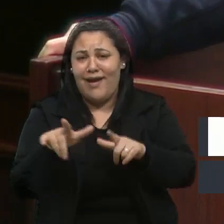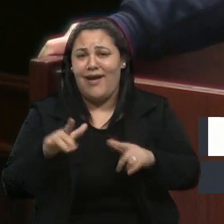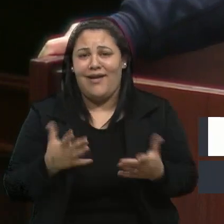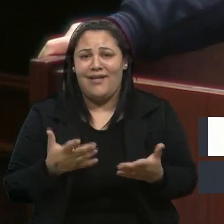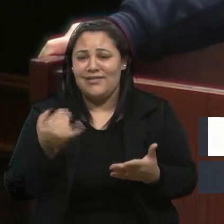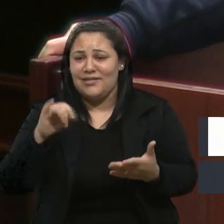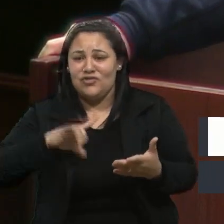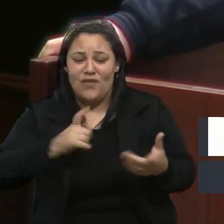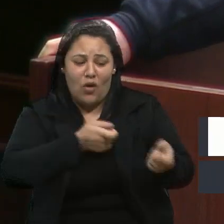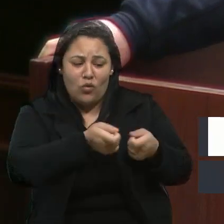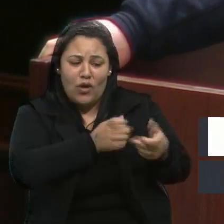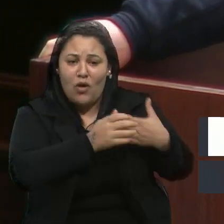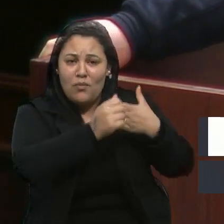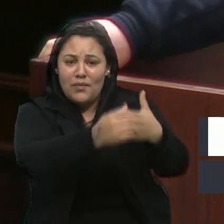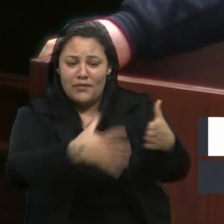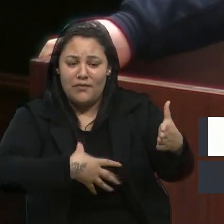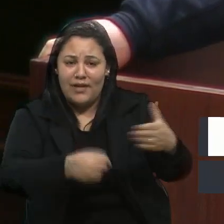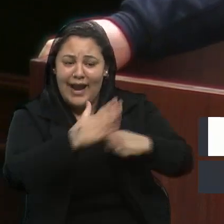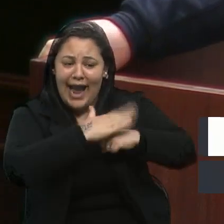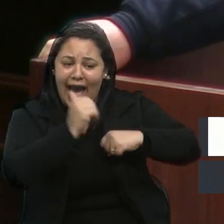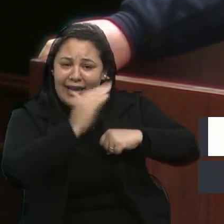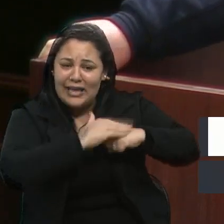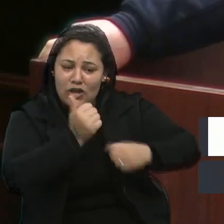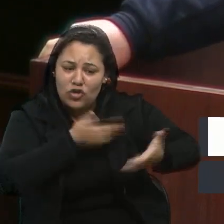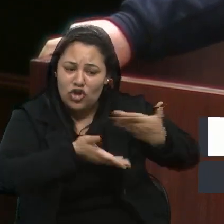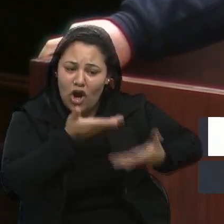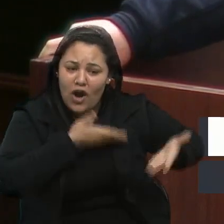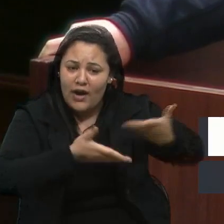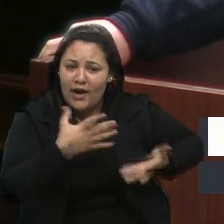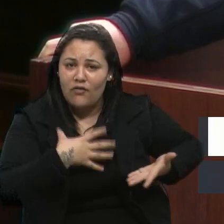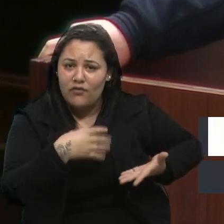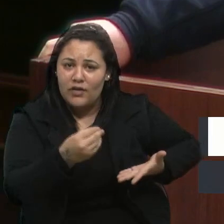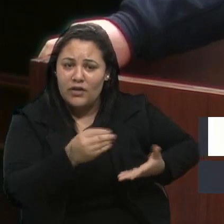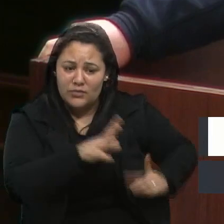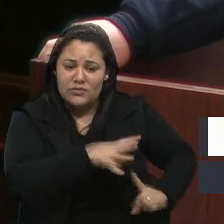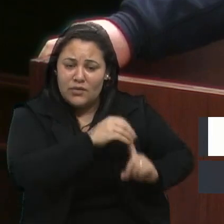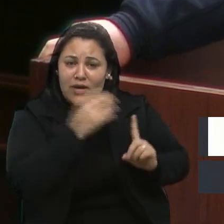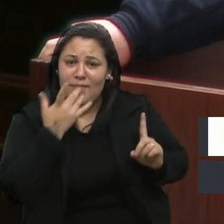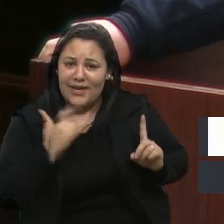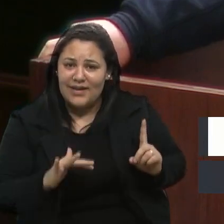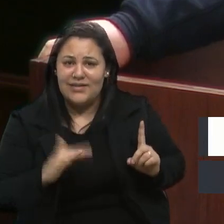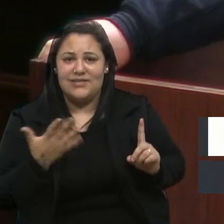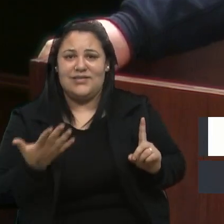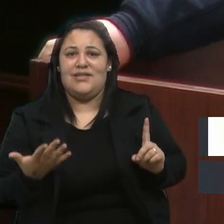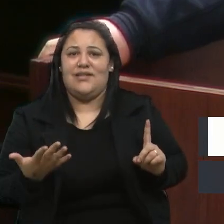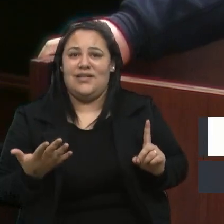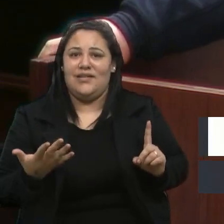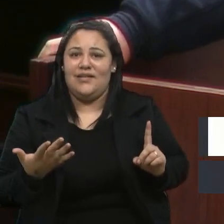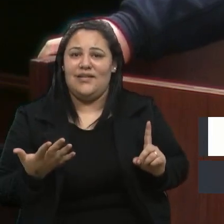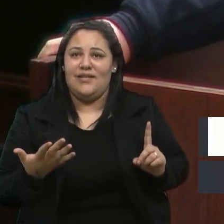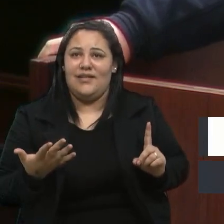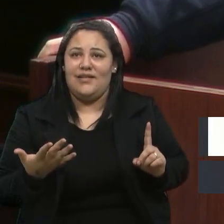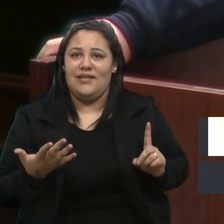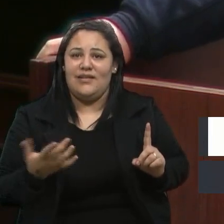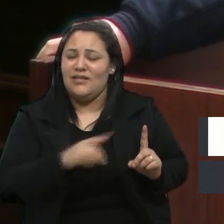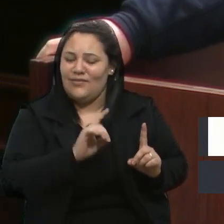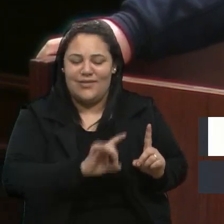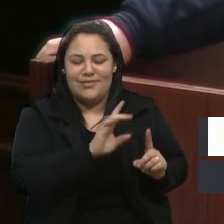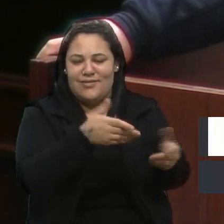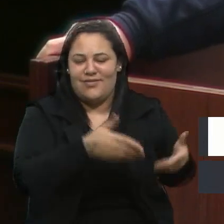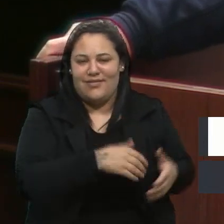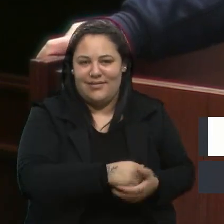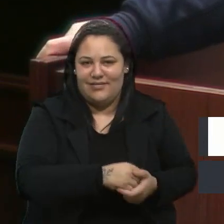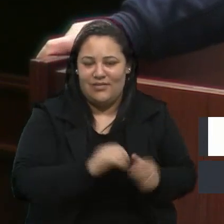tiver a presença afetiva com uma pessoa, principalmente com a criança, não é só agora, mas o futuro